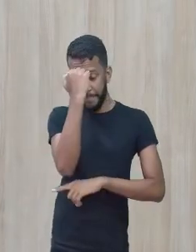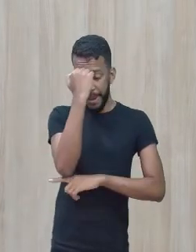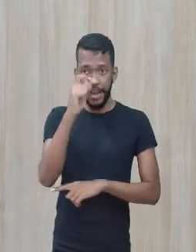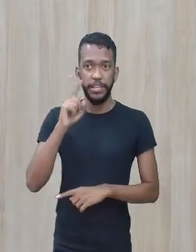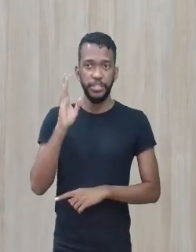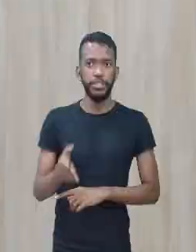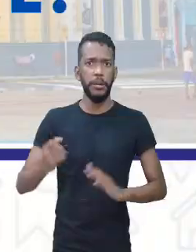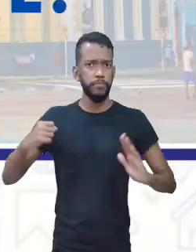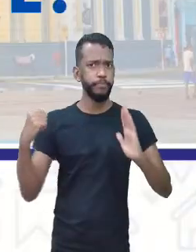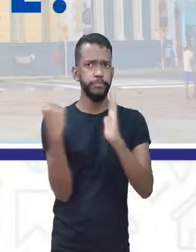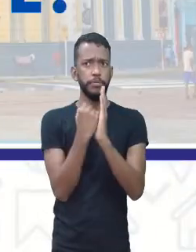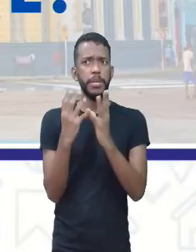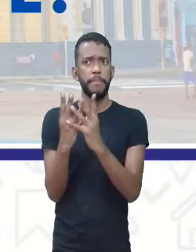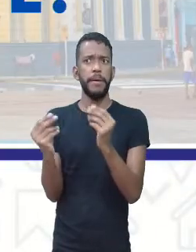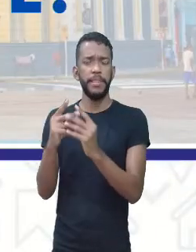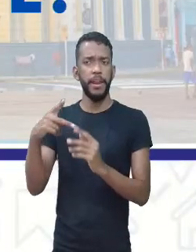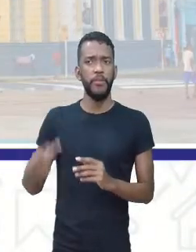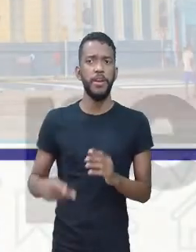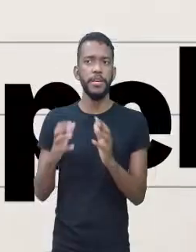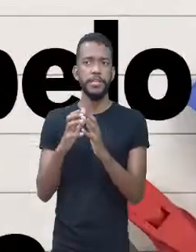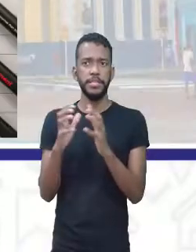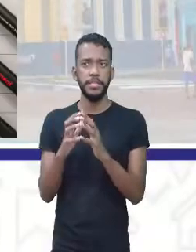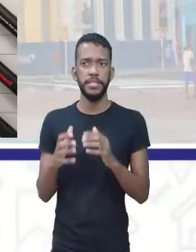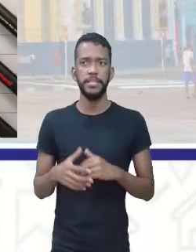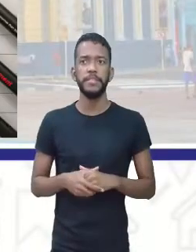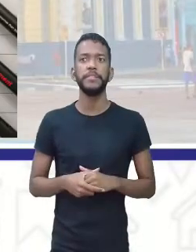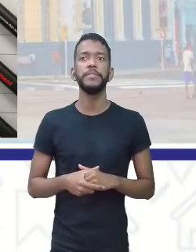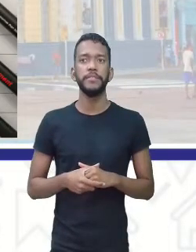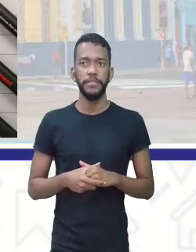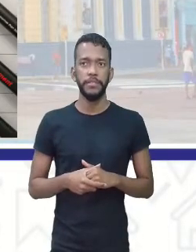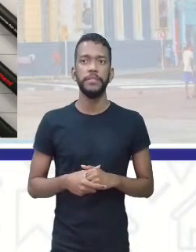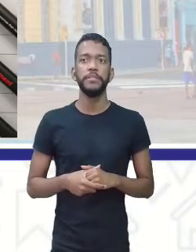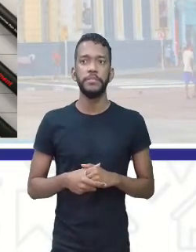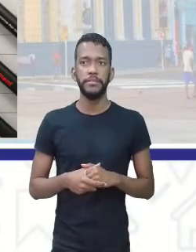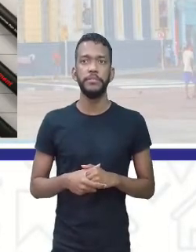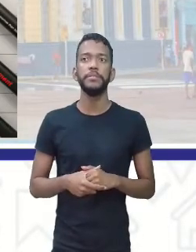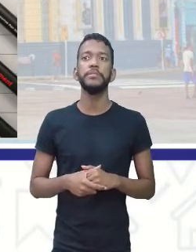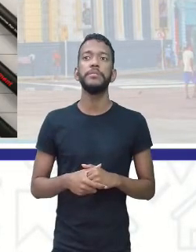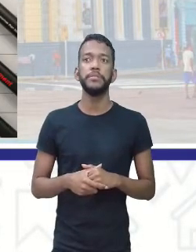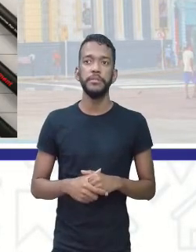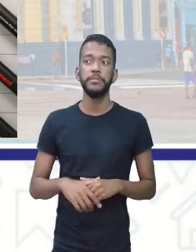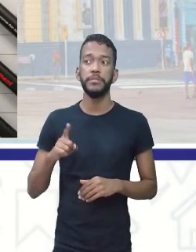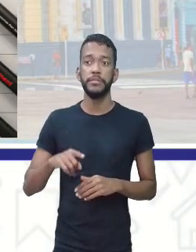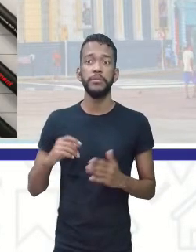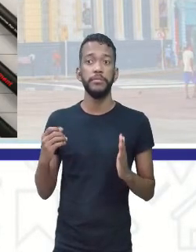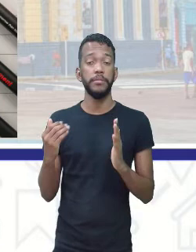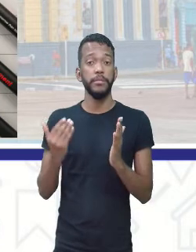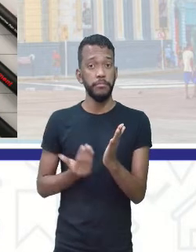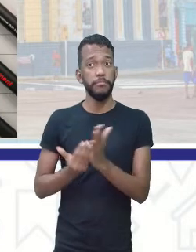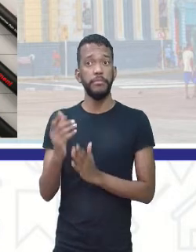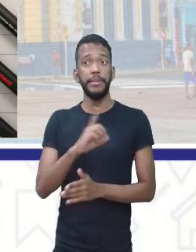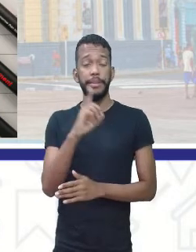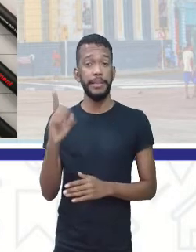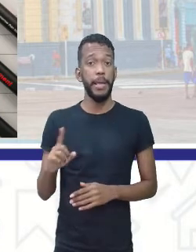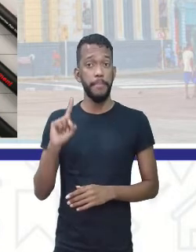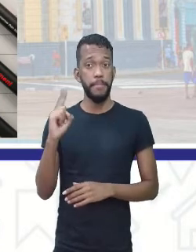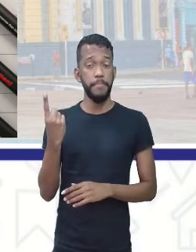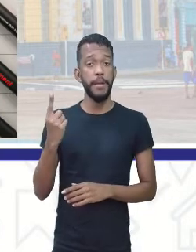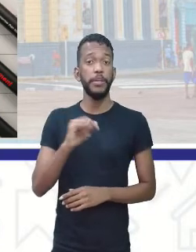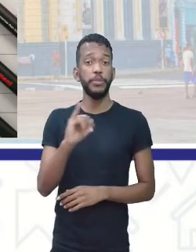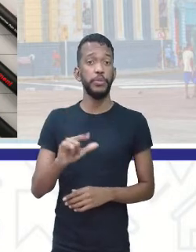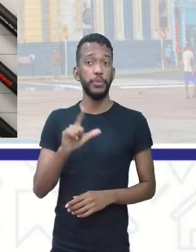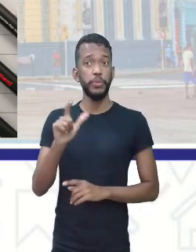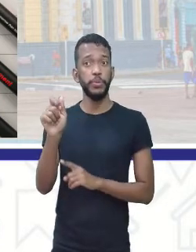virou patrimônio imaterial do Recife? Então ele se tornou, a partir do dia 1º de julho desse ano, né, ele